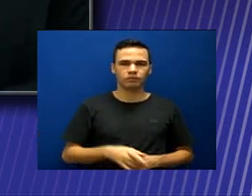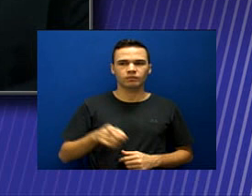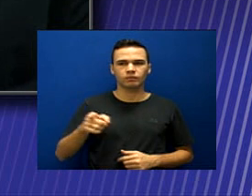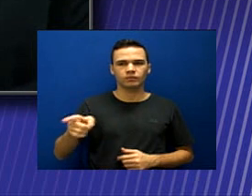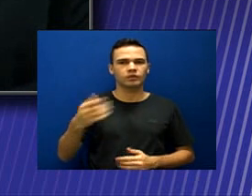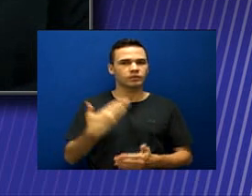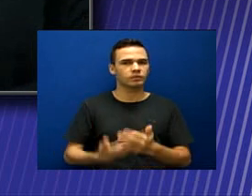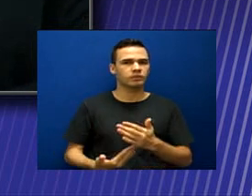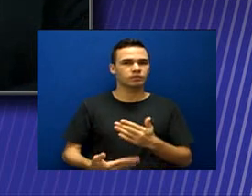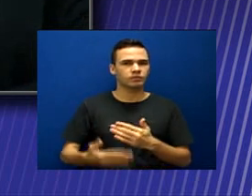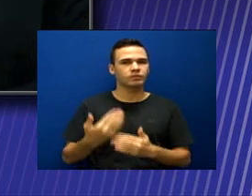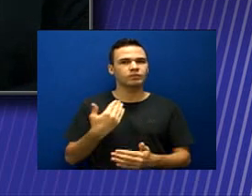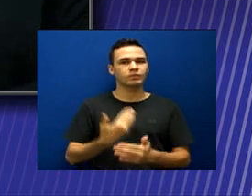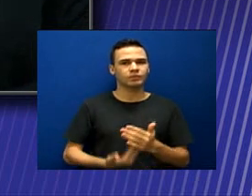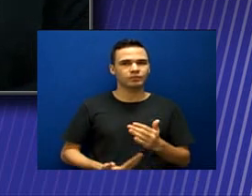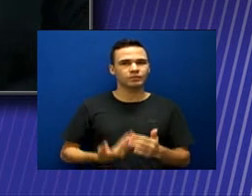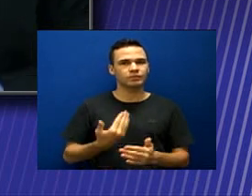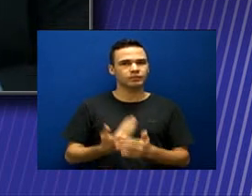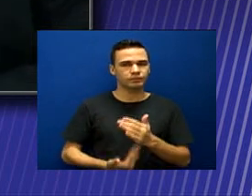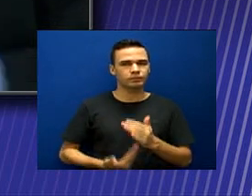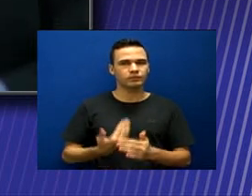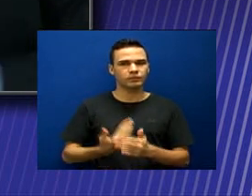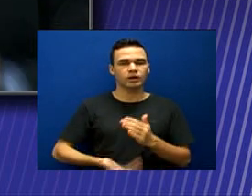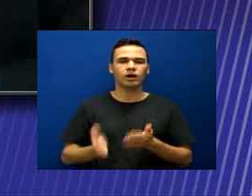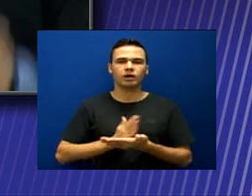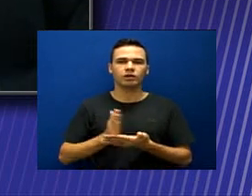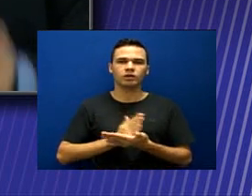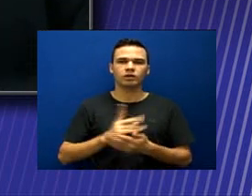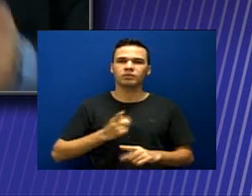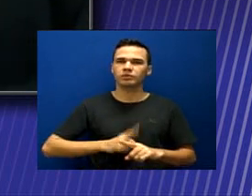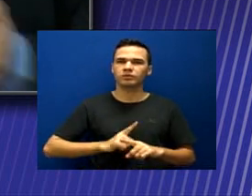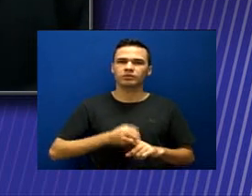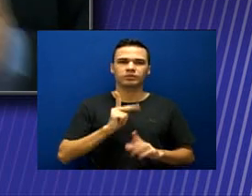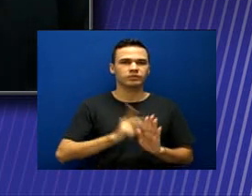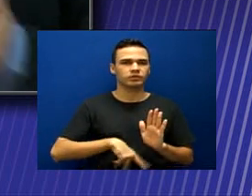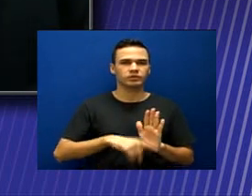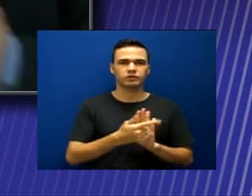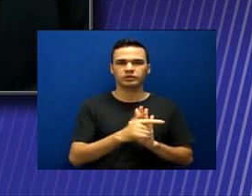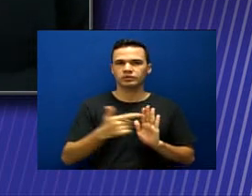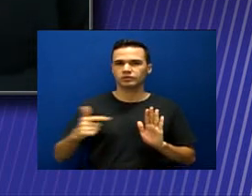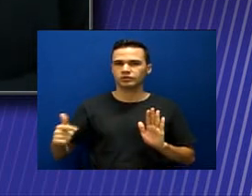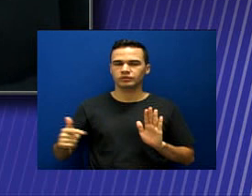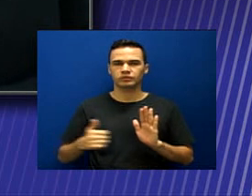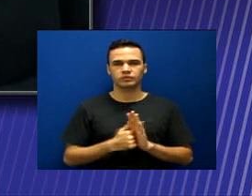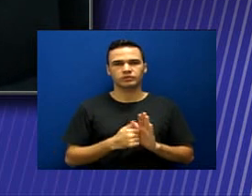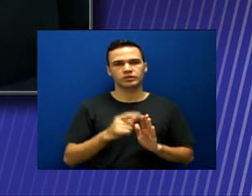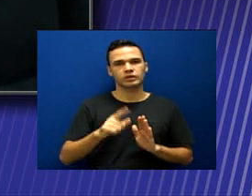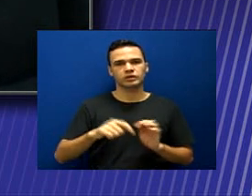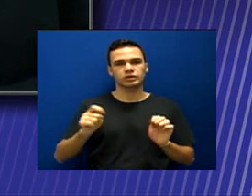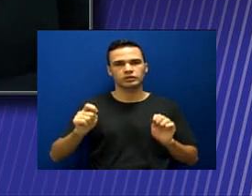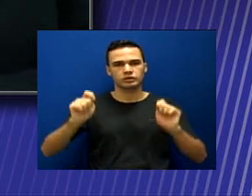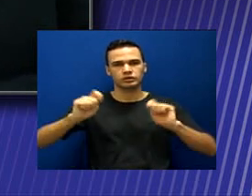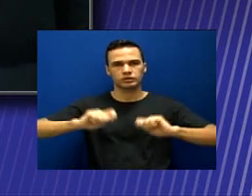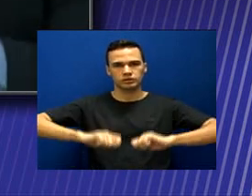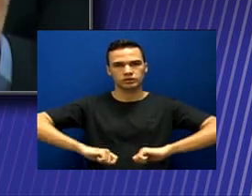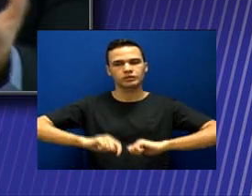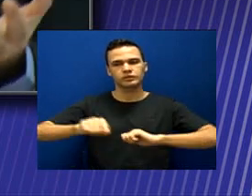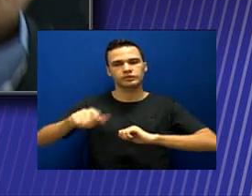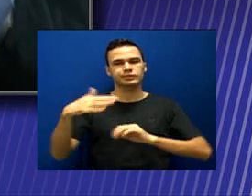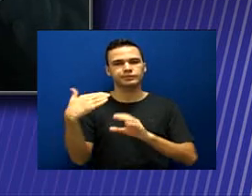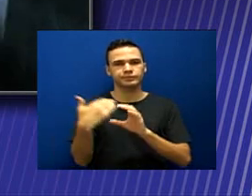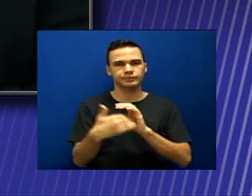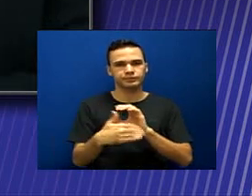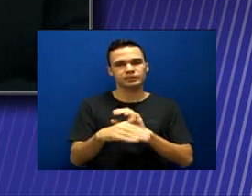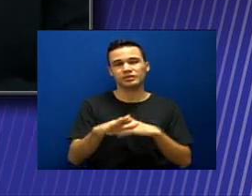Deixou, inclusive, de receber mais recursos, porque não tinha projeto... Pronto. O suficiente para que pudesse, inclusive, poder encaminhar. Senão